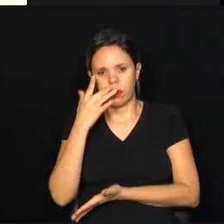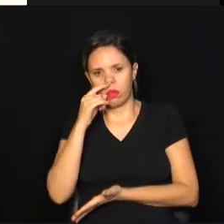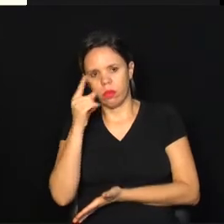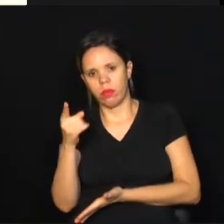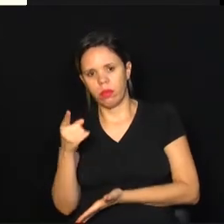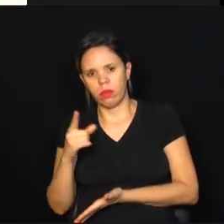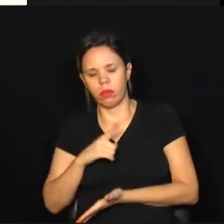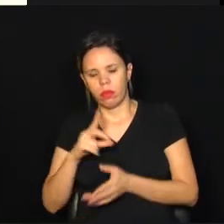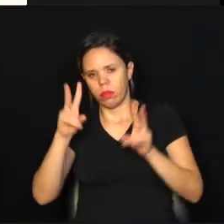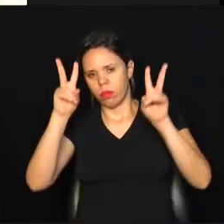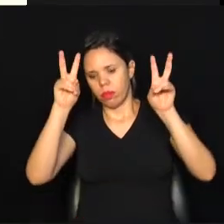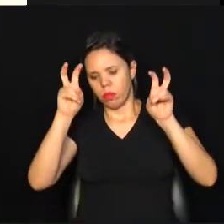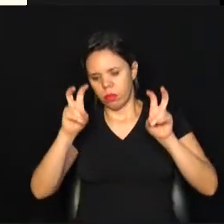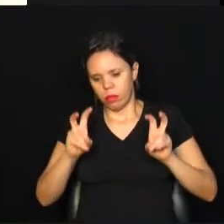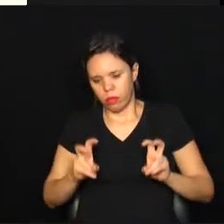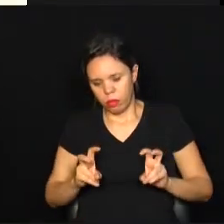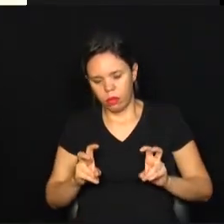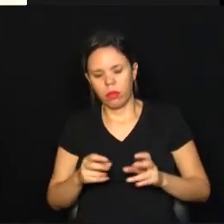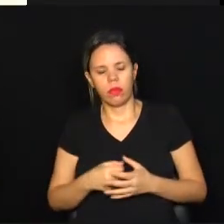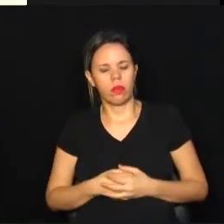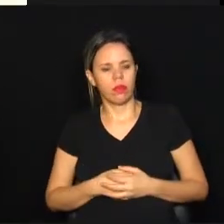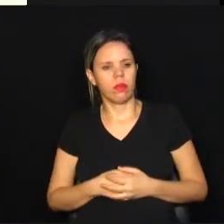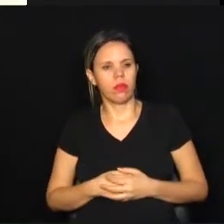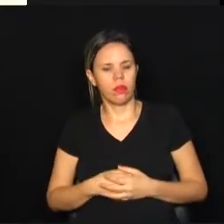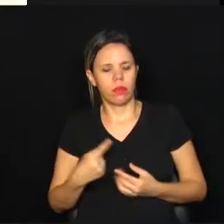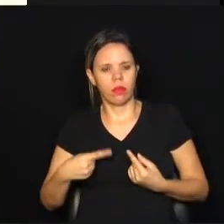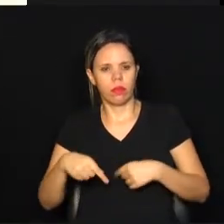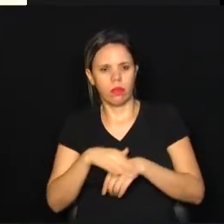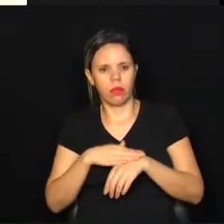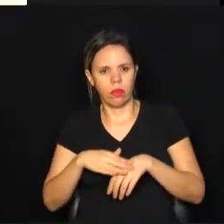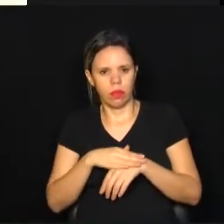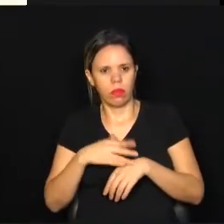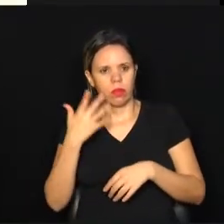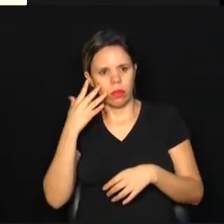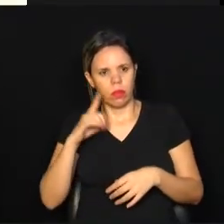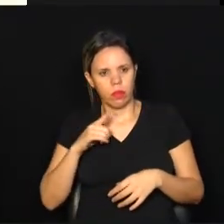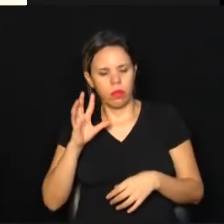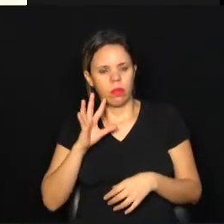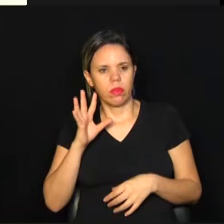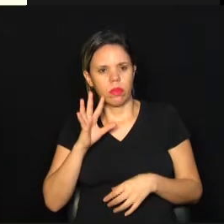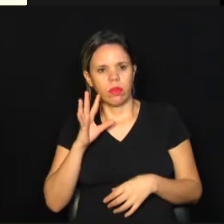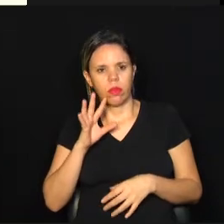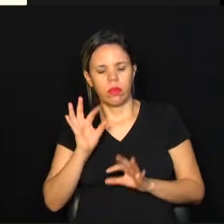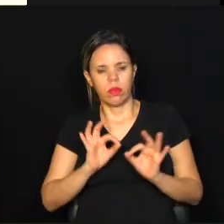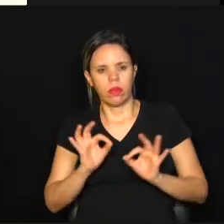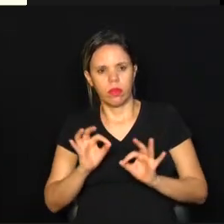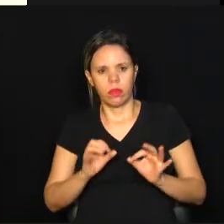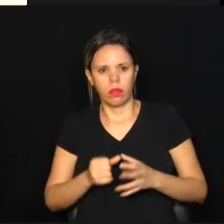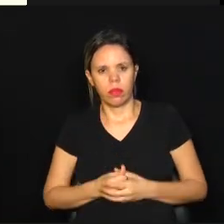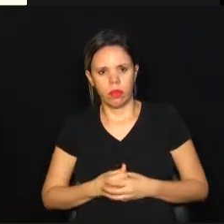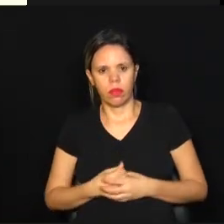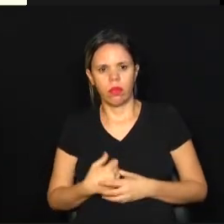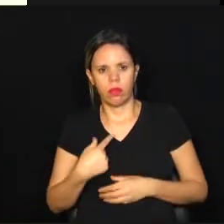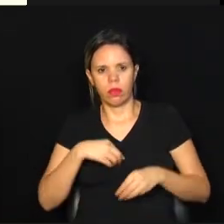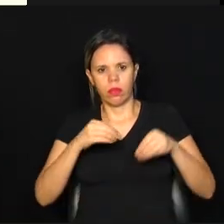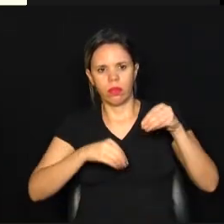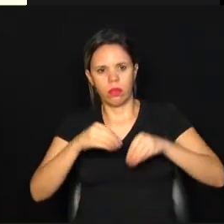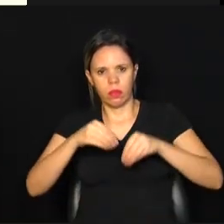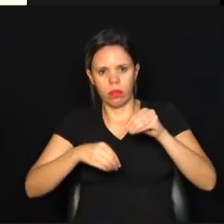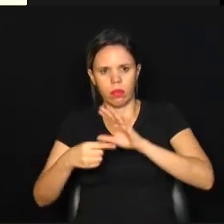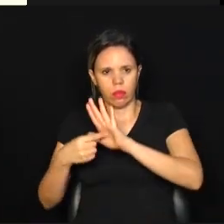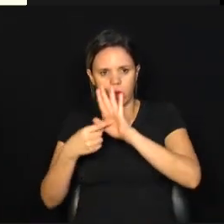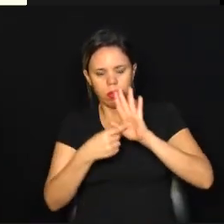por temas, por eixos de discussão, que acho que fica bacana e bem organizado. A gente monta as